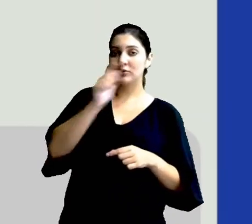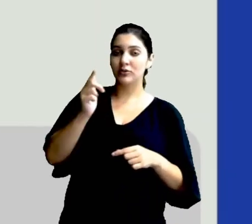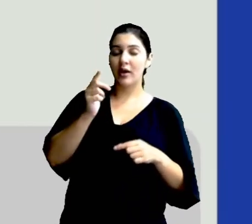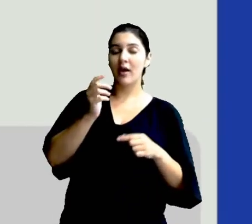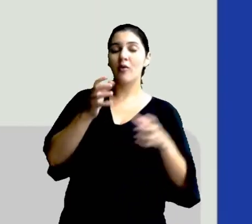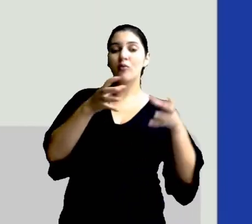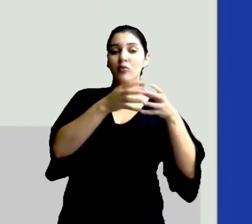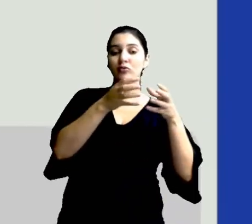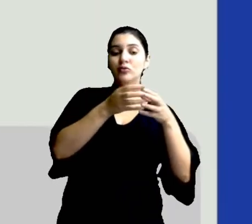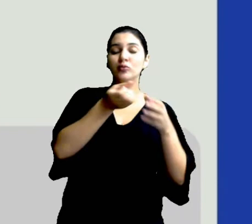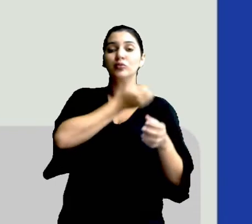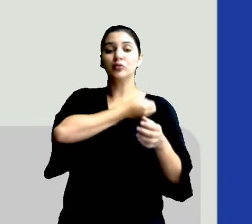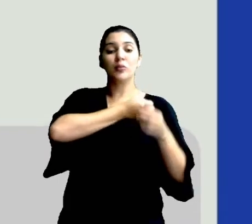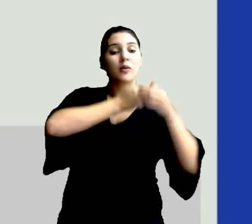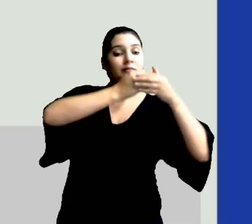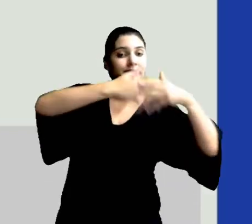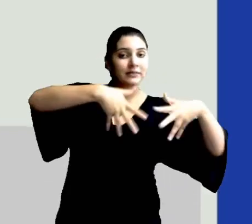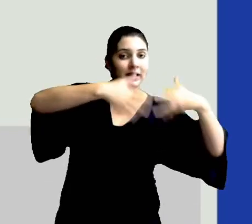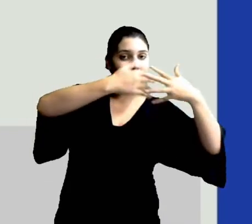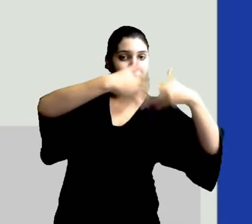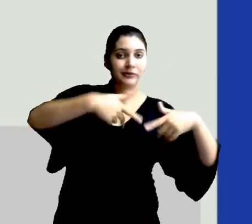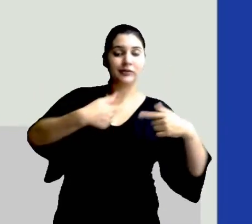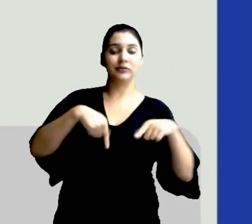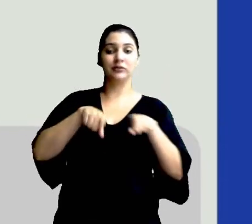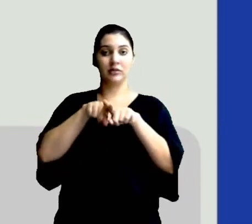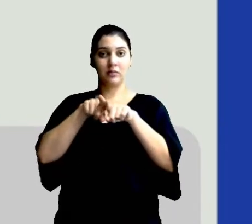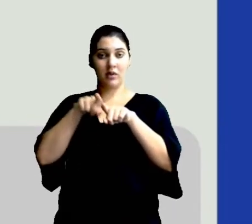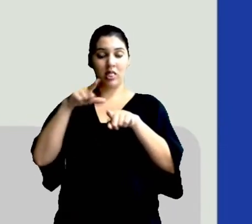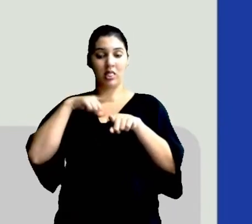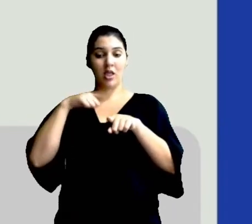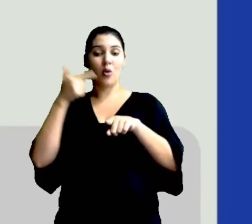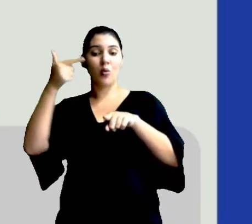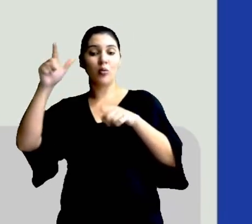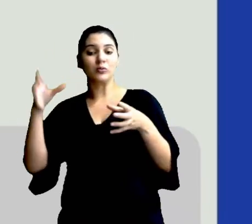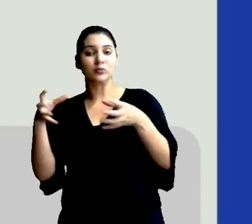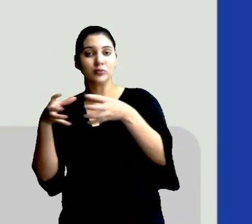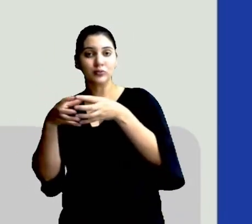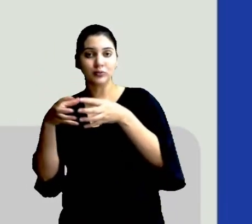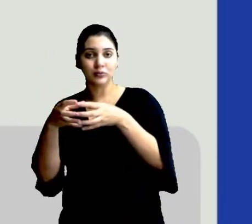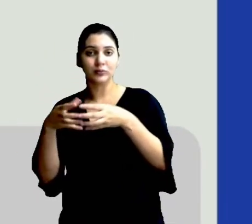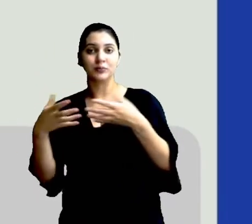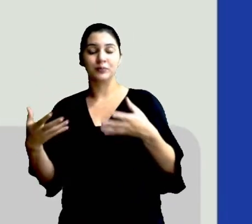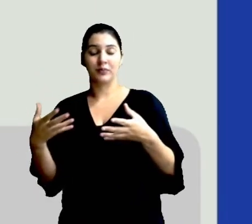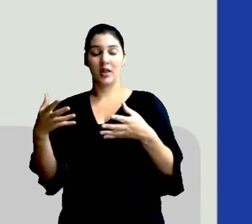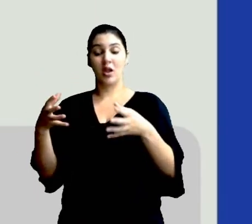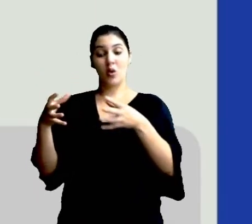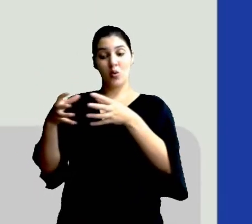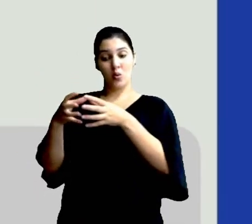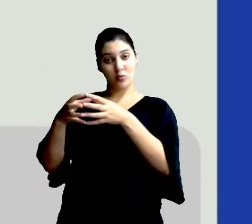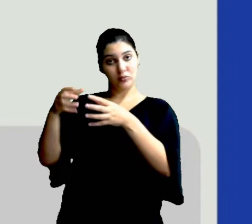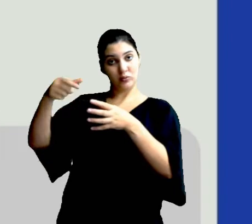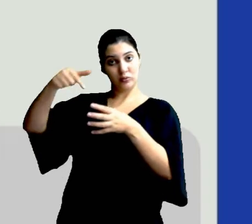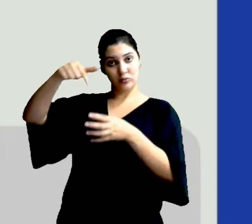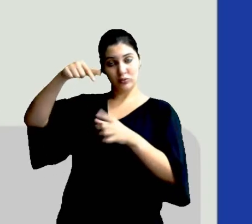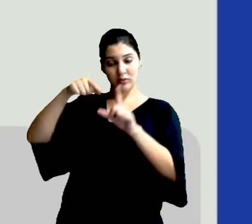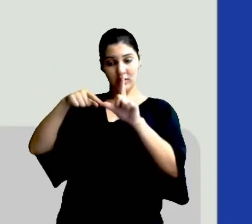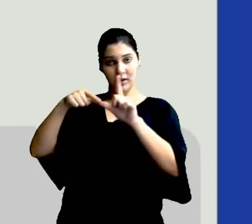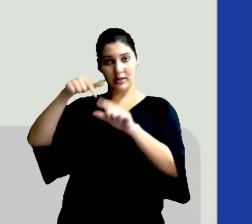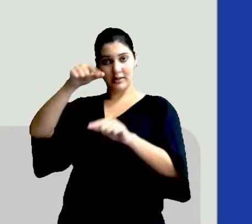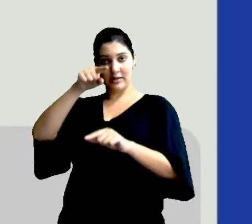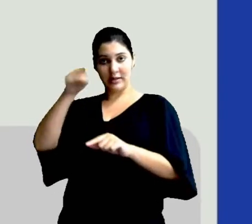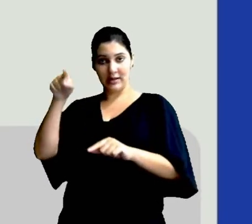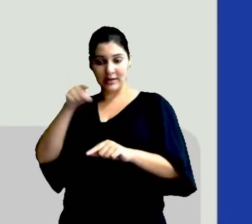números naturais. Nós temos esse outro conjunto, que é o conjunto Z, que é